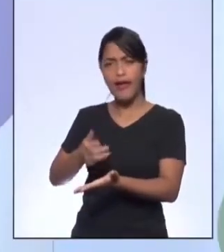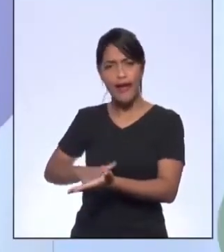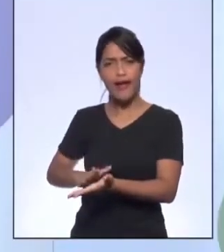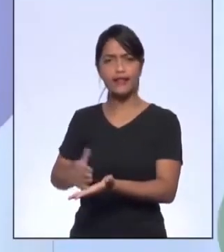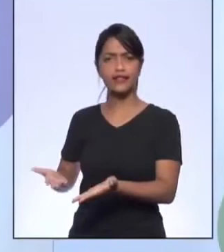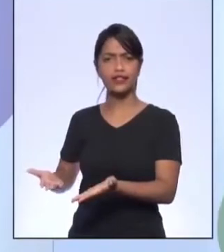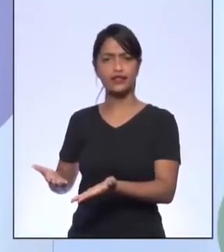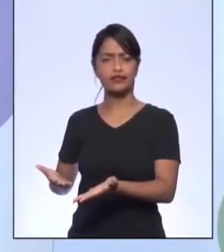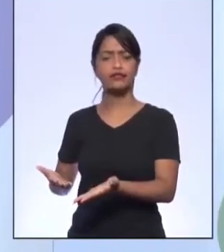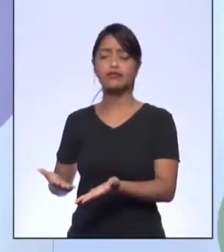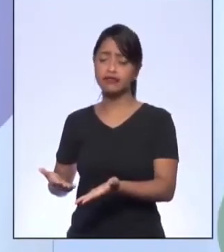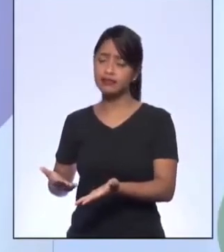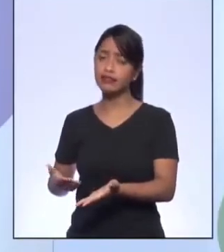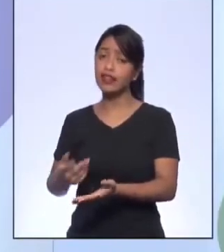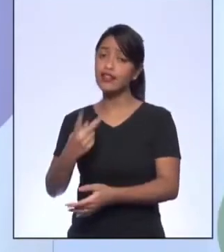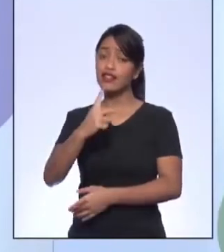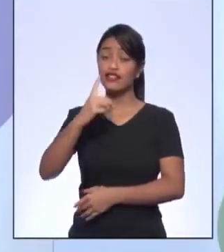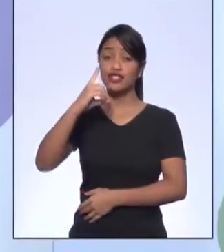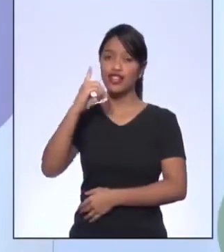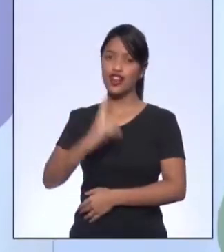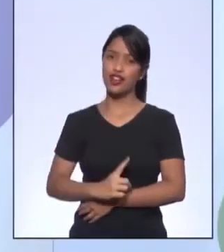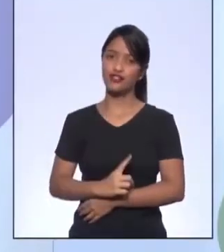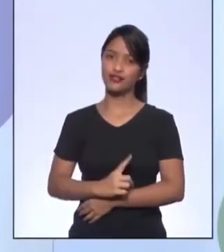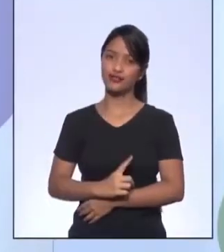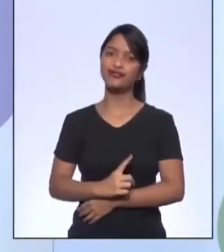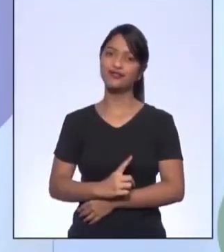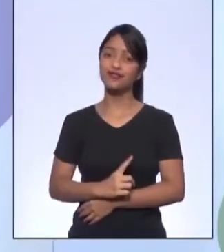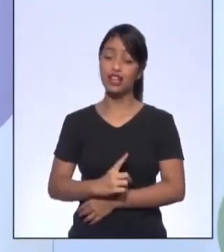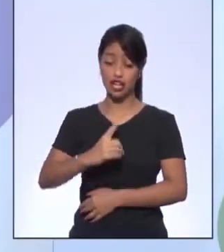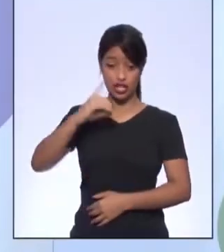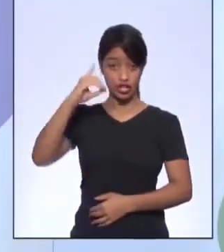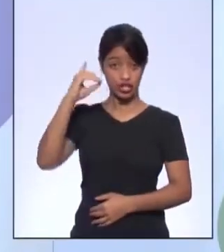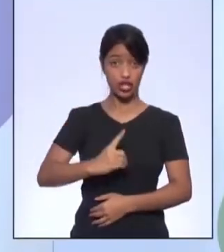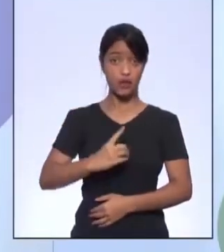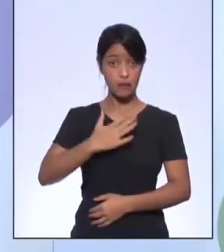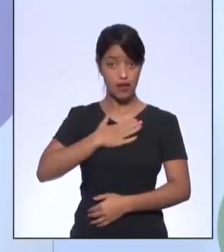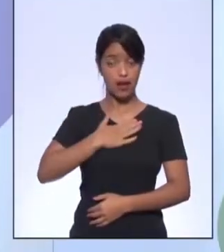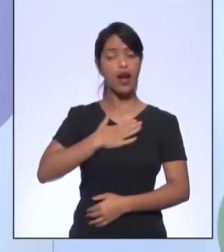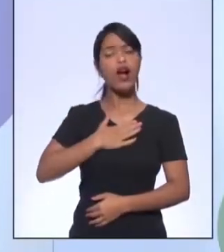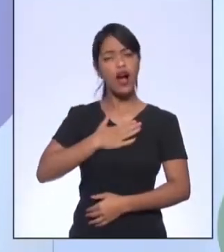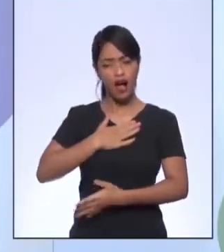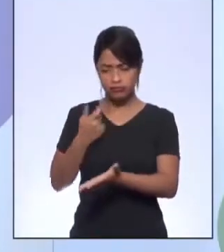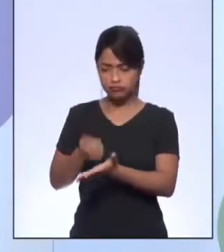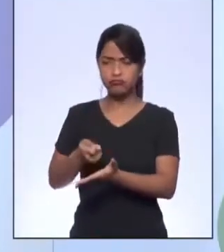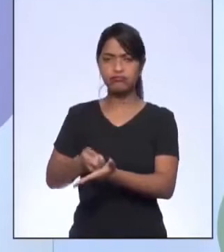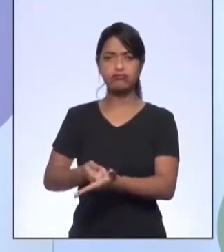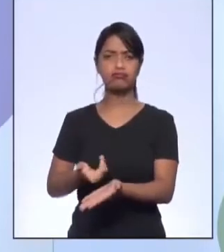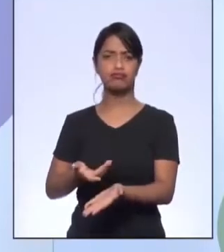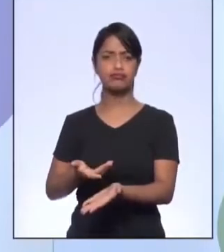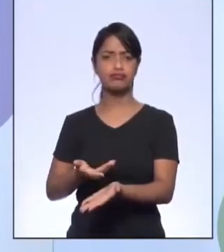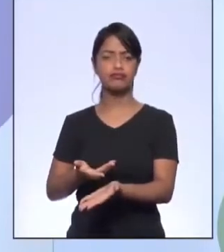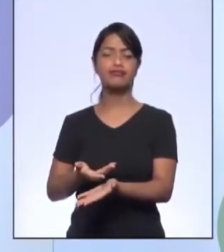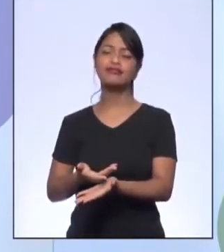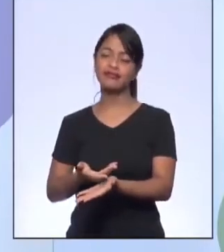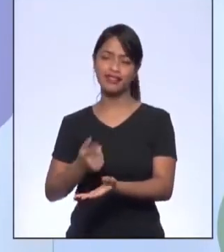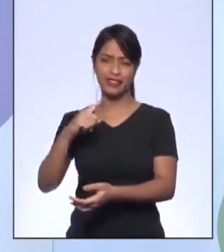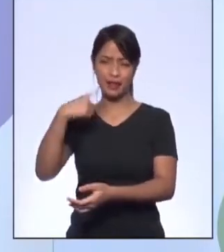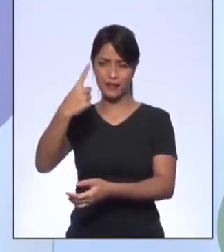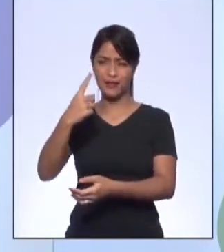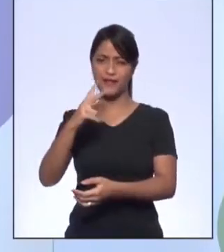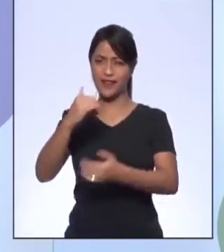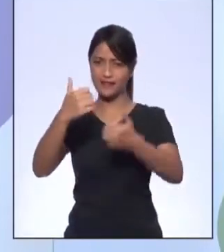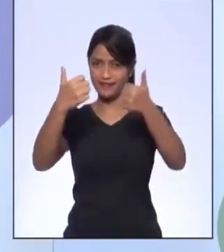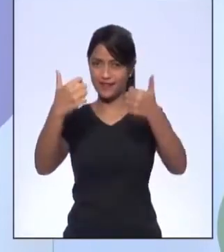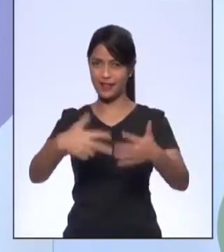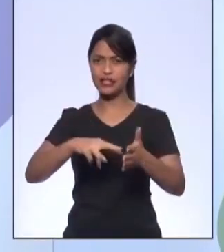se acha no direito de, então você parte para uma reivindicação, né? E a gente vai ver já já o que significa